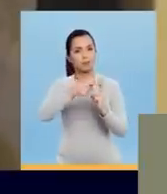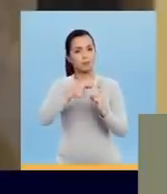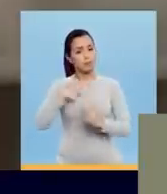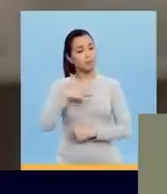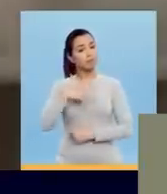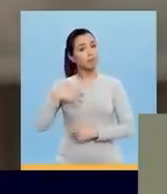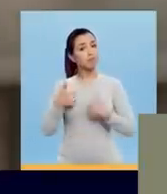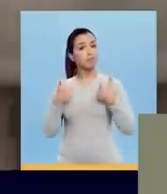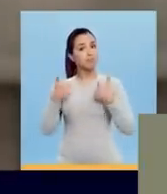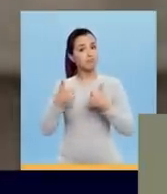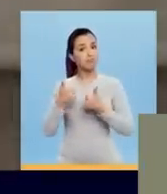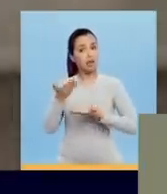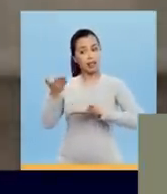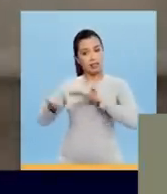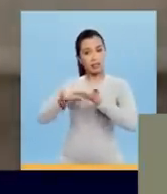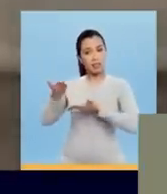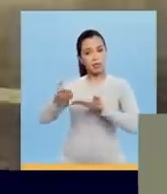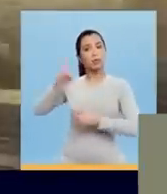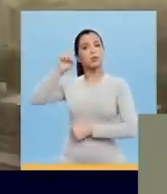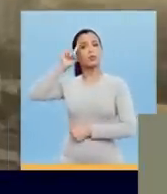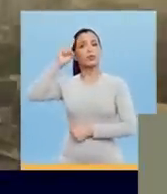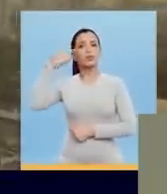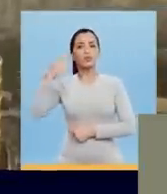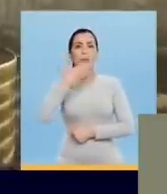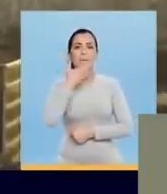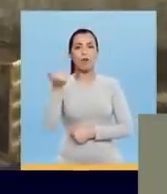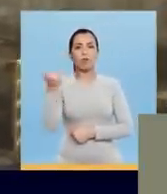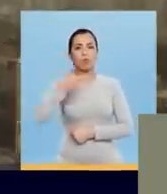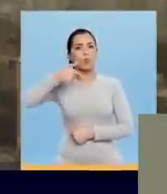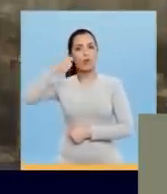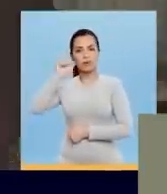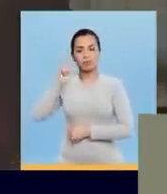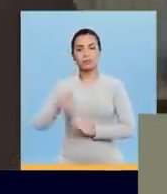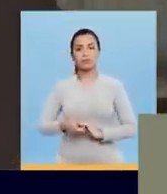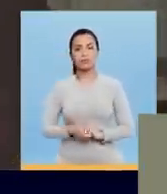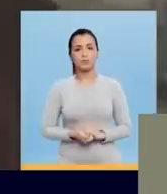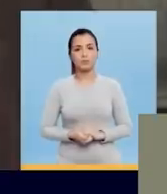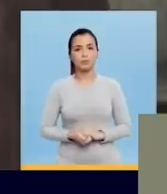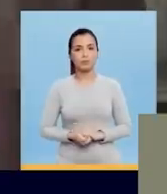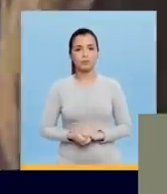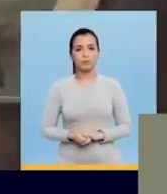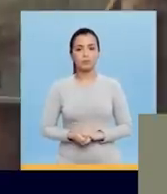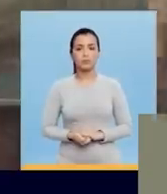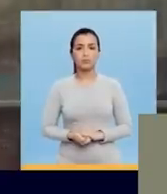bem, saudável, fazendo o meu tratamento. Cada dia melhor que o outro.